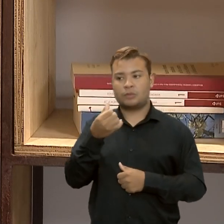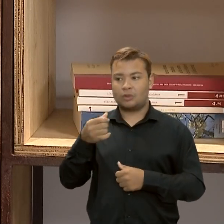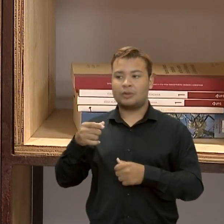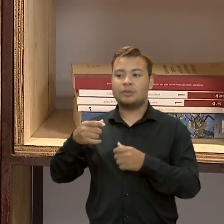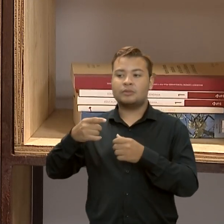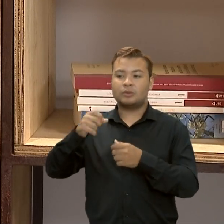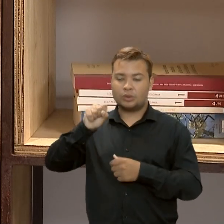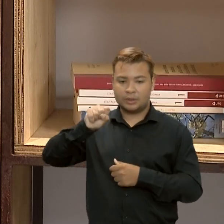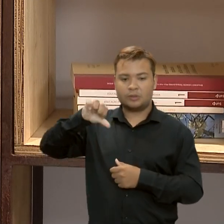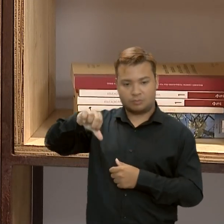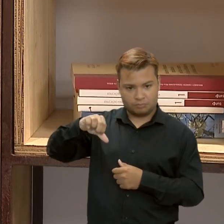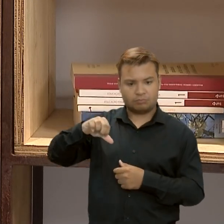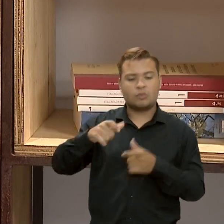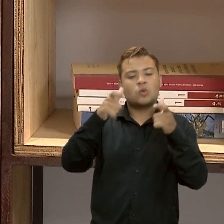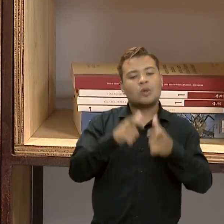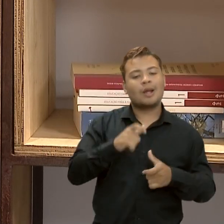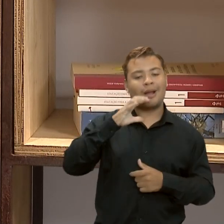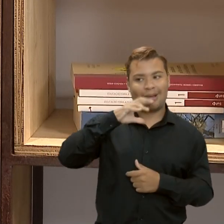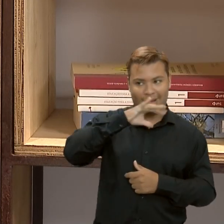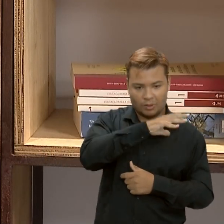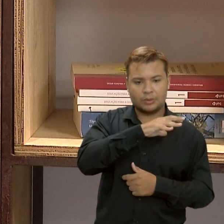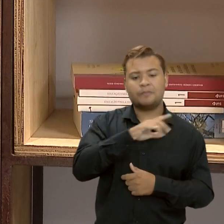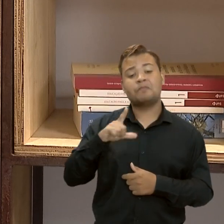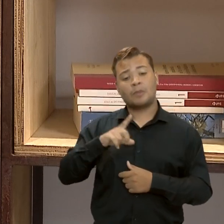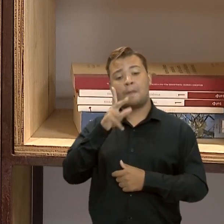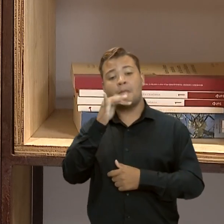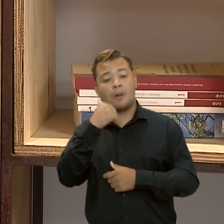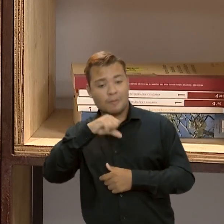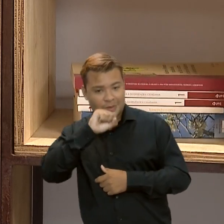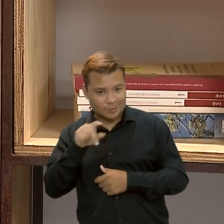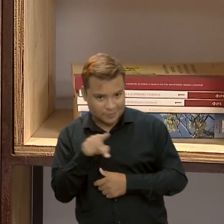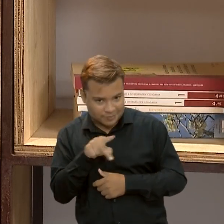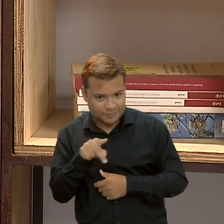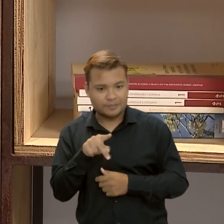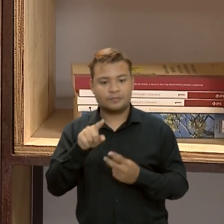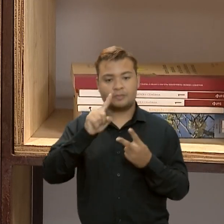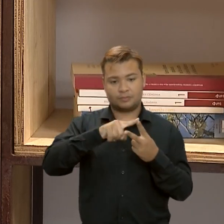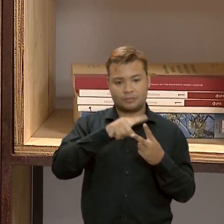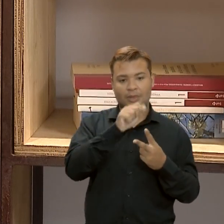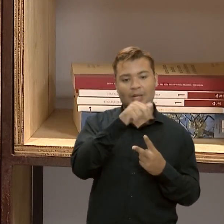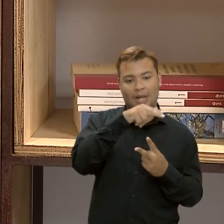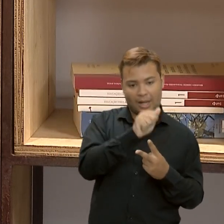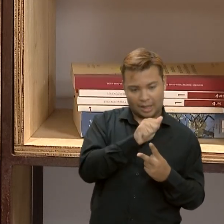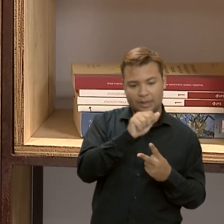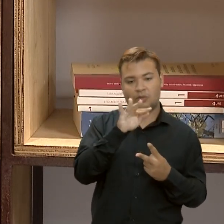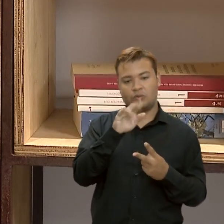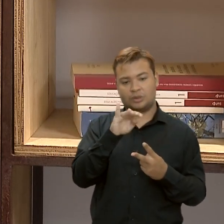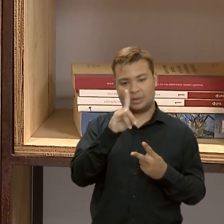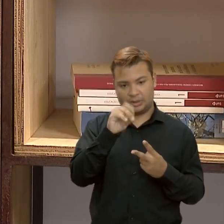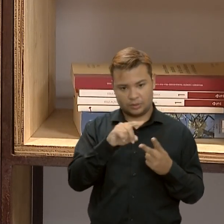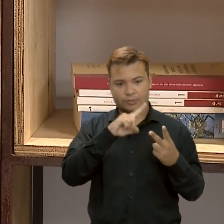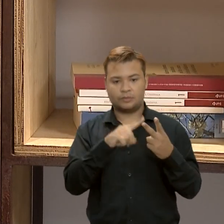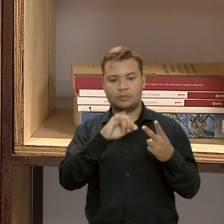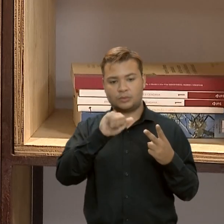Novas. Ela é filha de 2 professores, a Ana Isolina Furtado e o